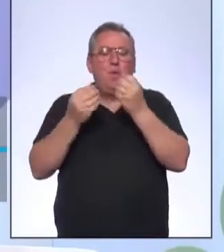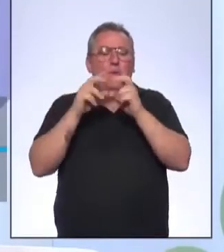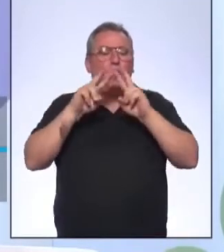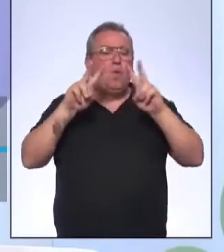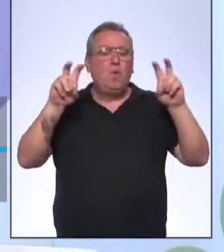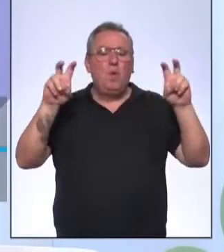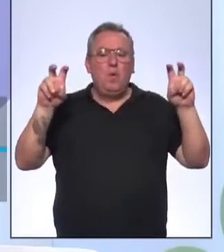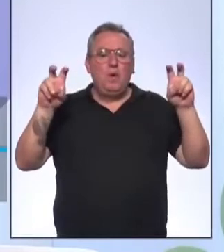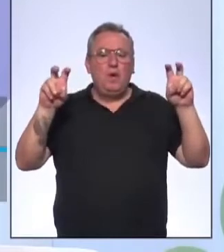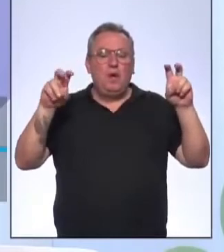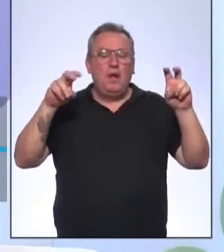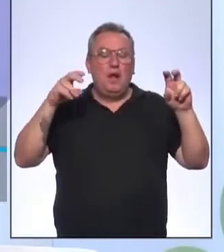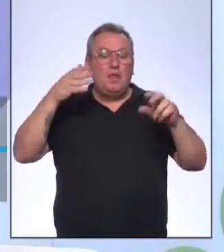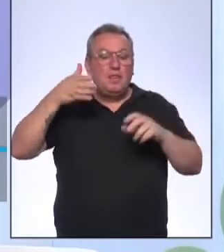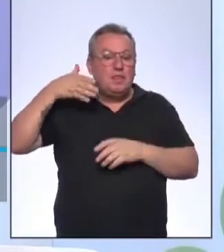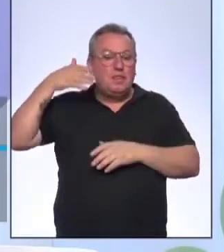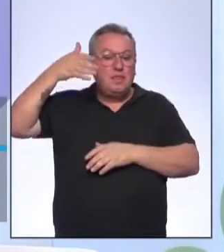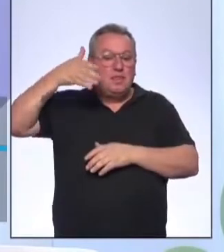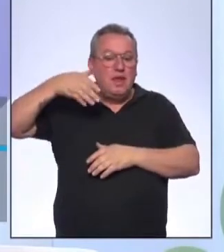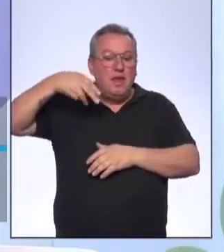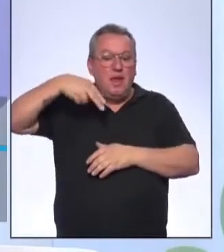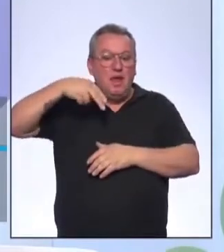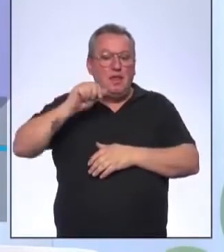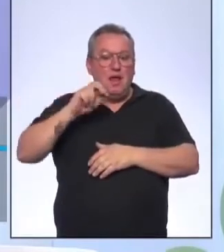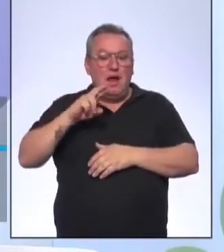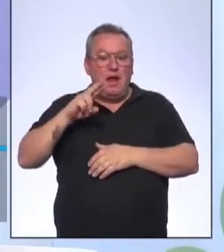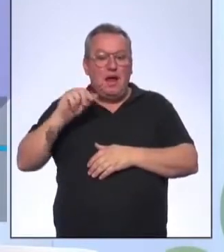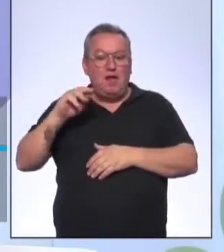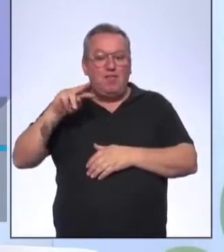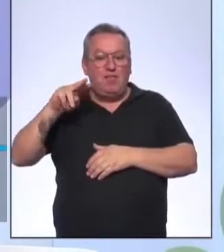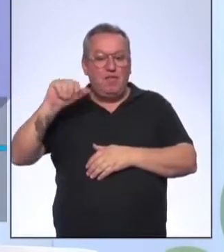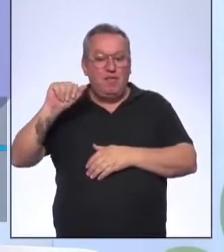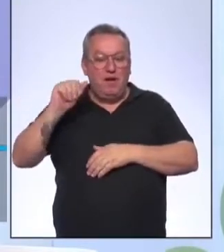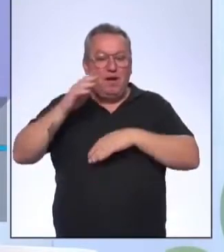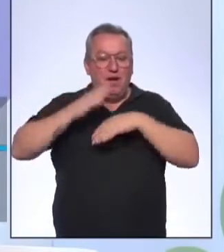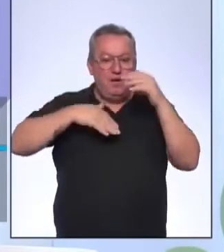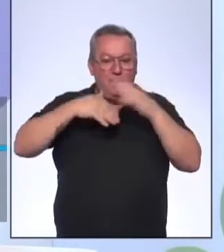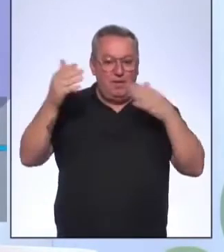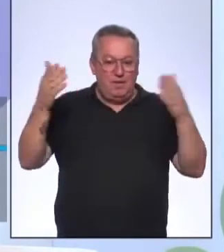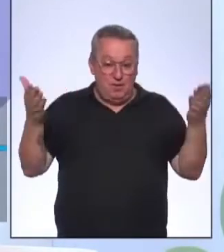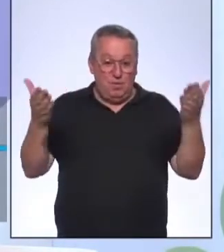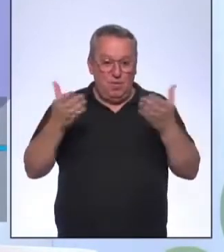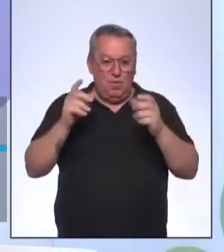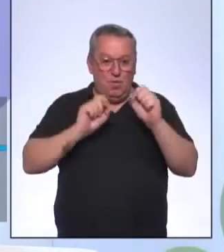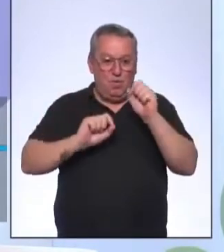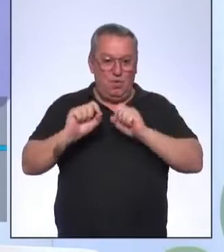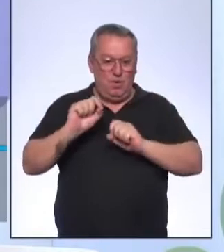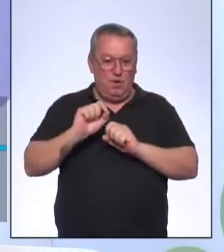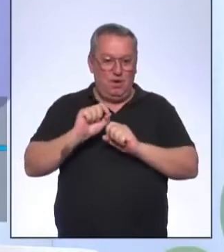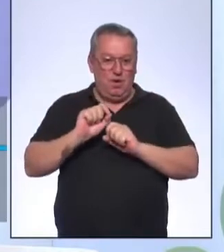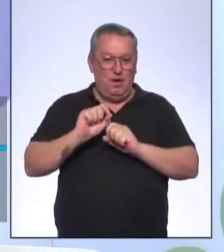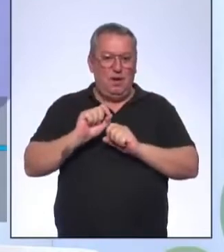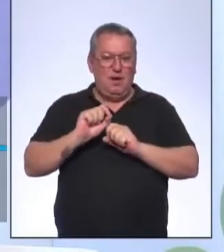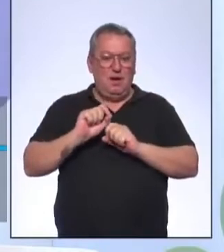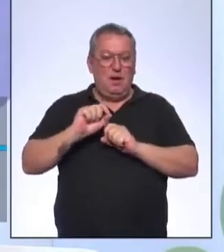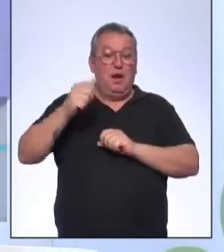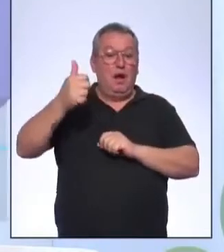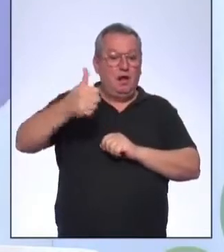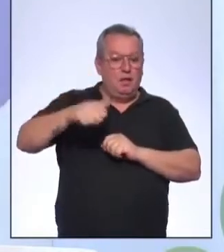ser o tema a narrativa 7º ano a gente vai falar de narrativa habilidade que a gente vai trabalhar hoje é